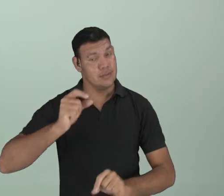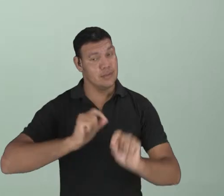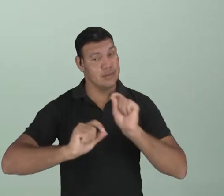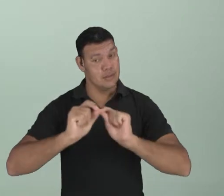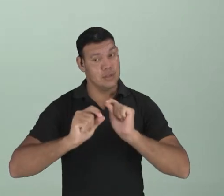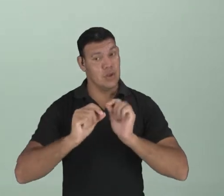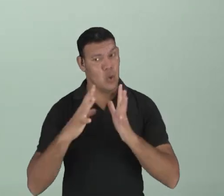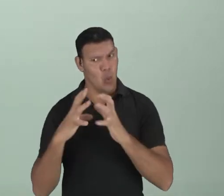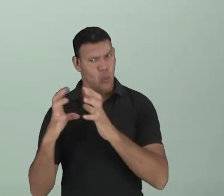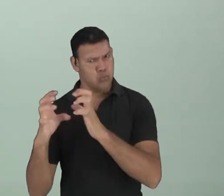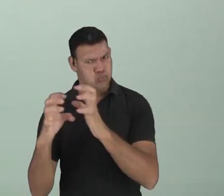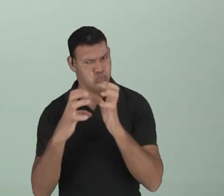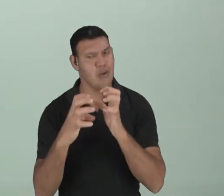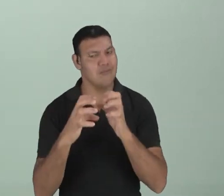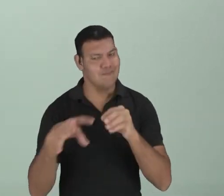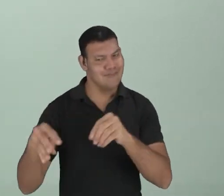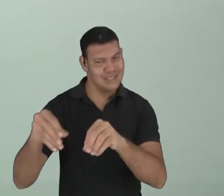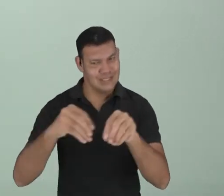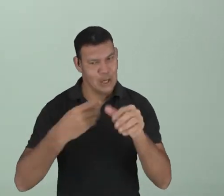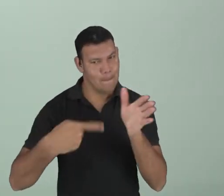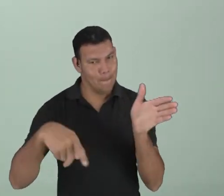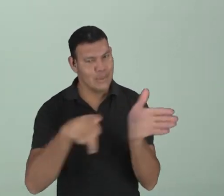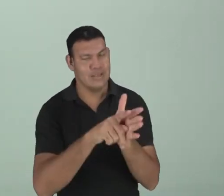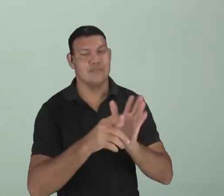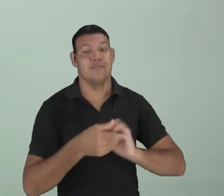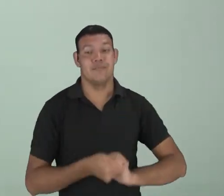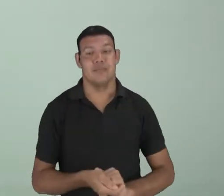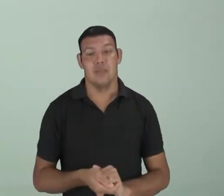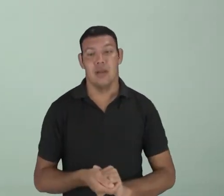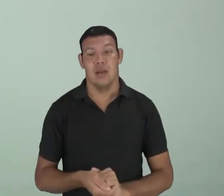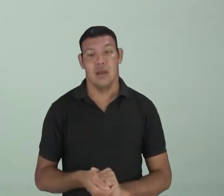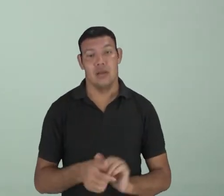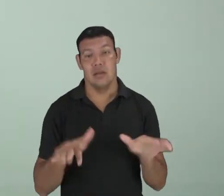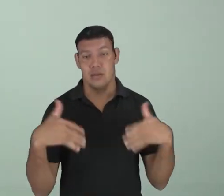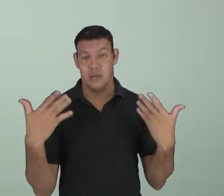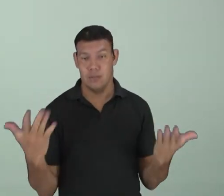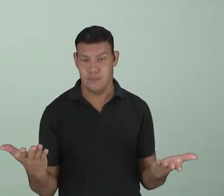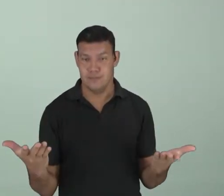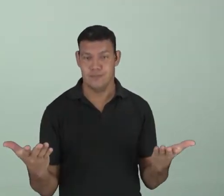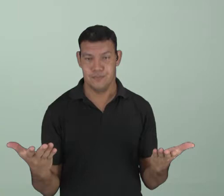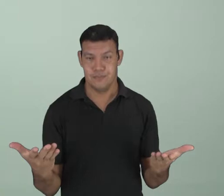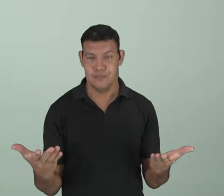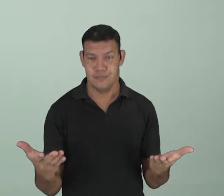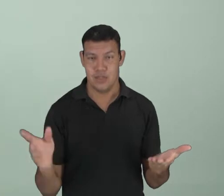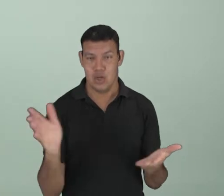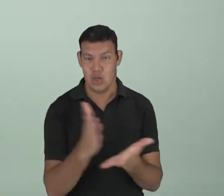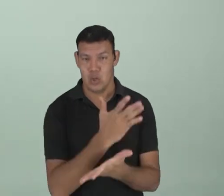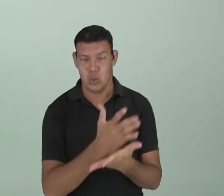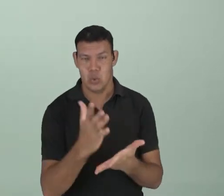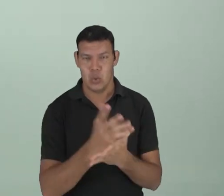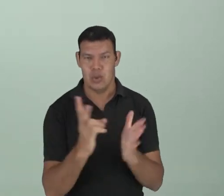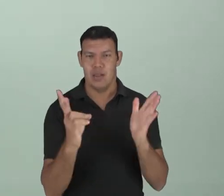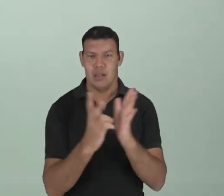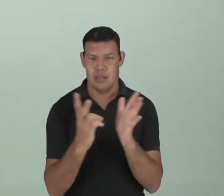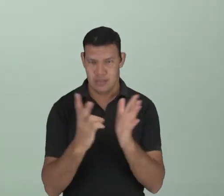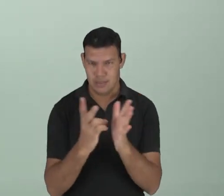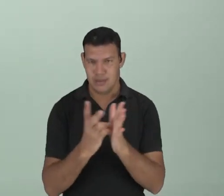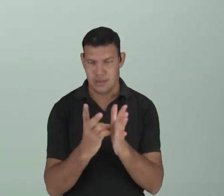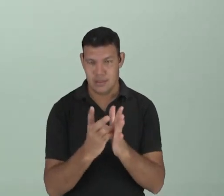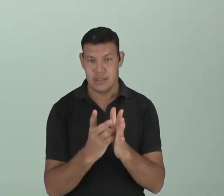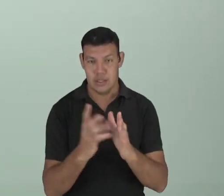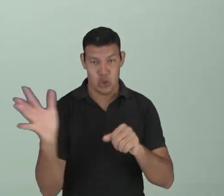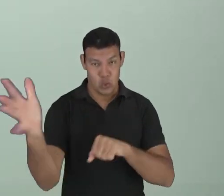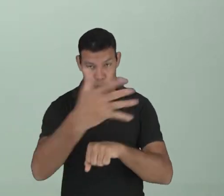Que é uma disputa territorial. Apesar de muitos indígenas serem submetidos às condições